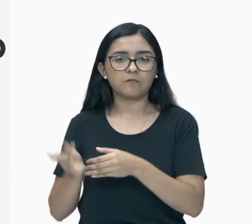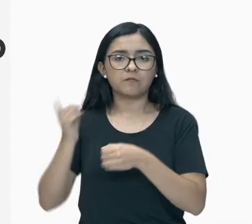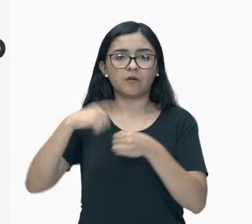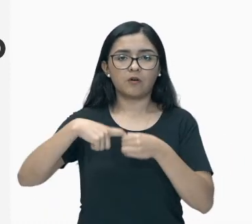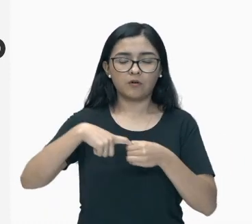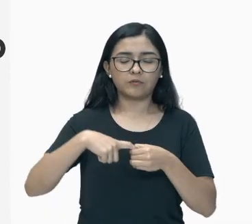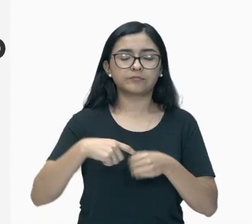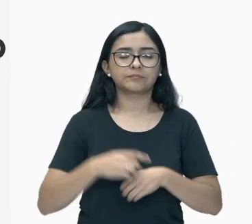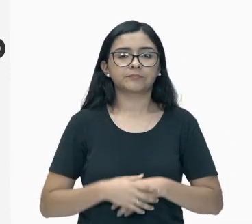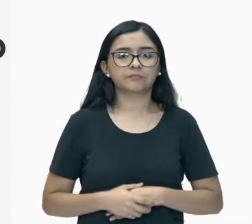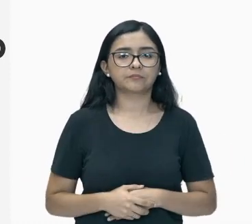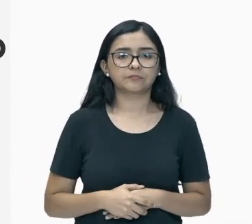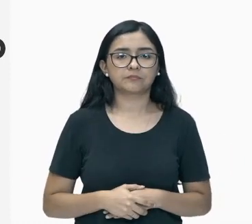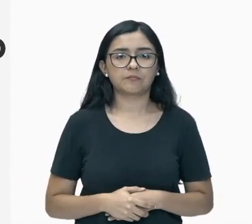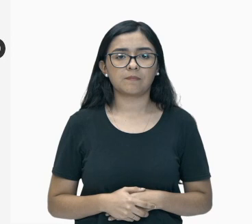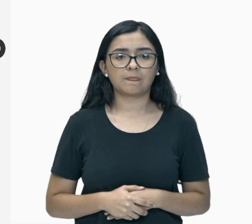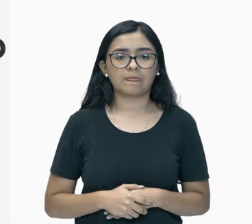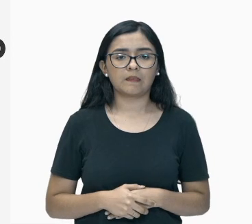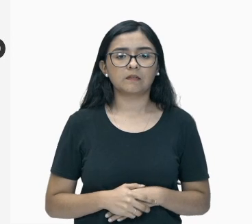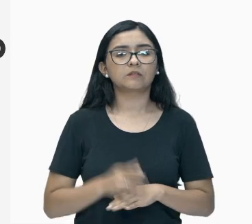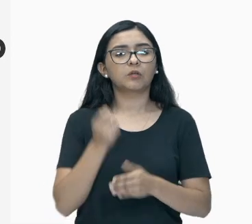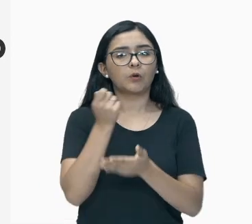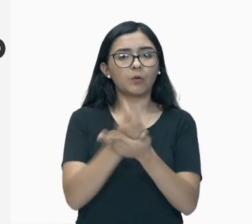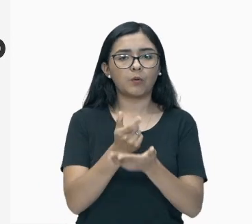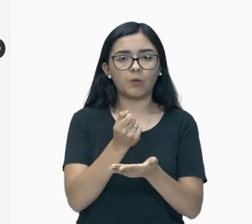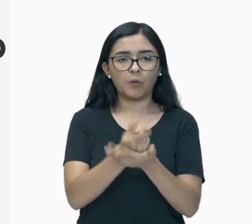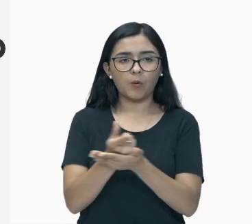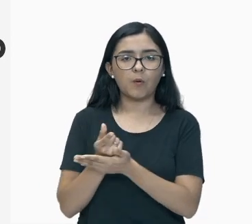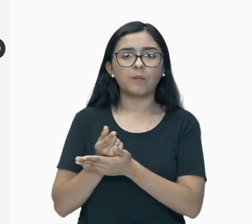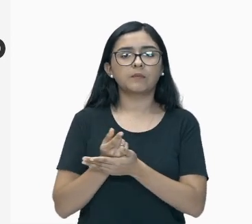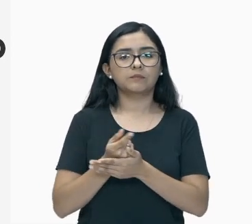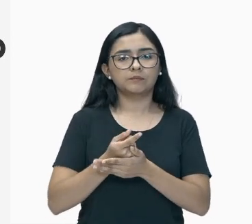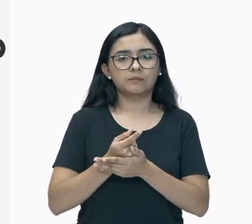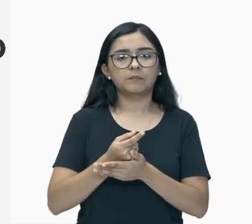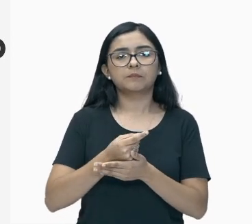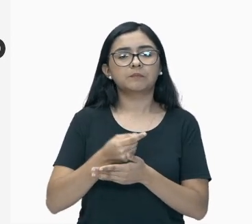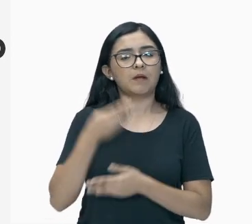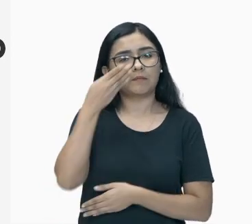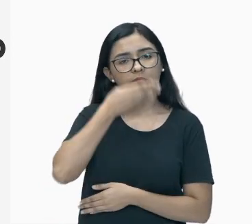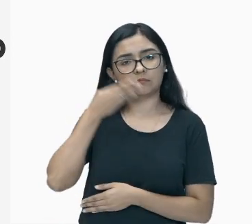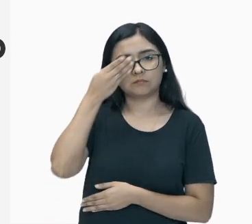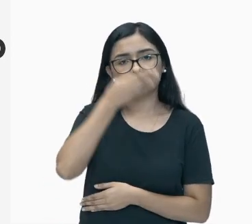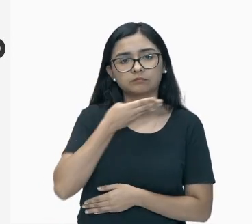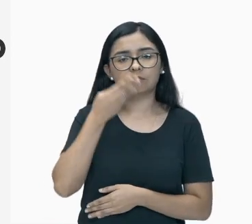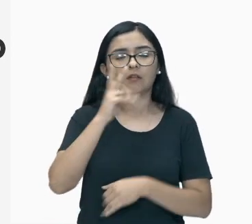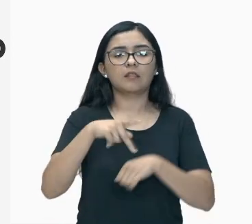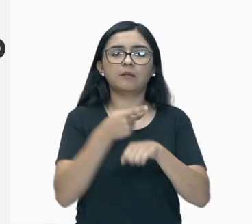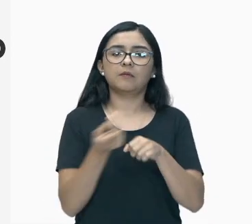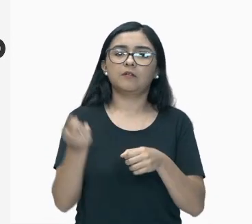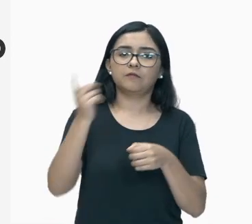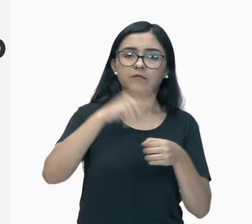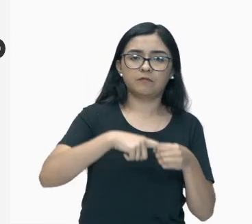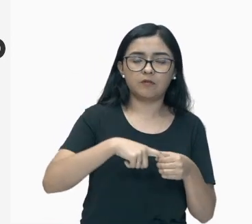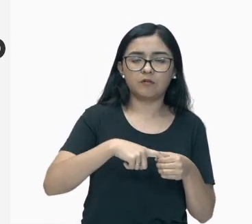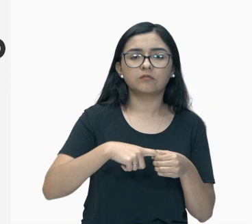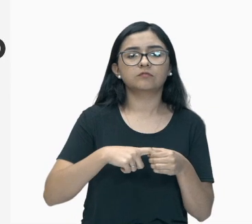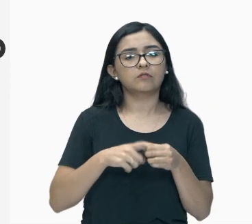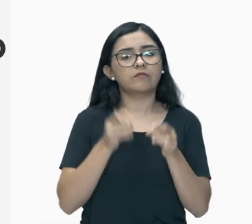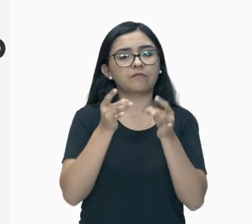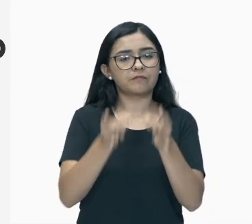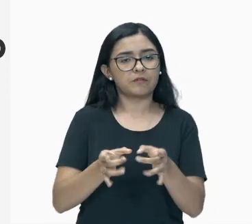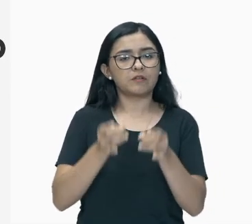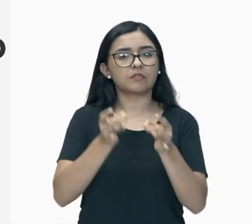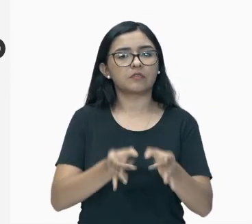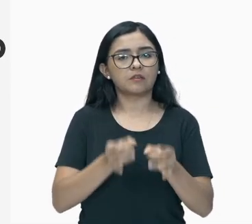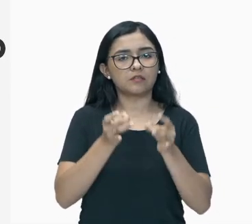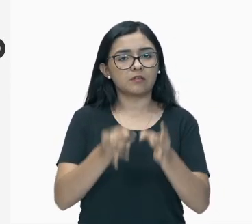eles compram mais melaço e voltam novamente e vão então comercializar e